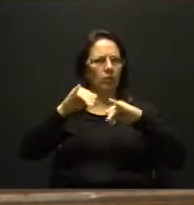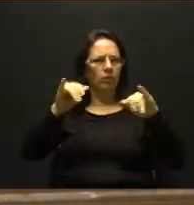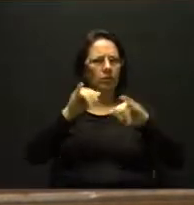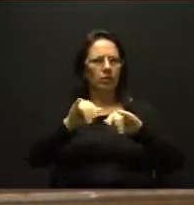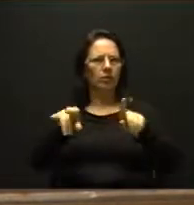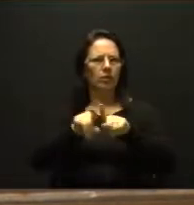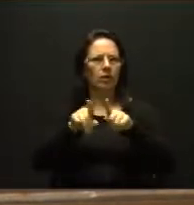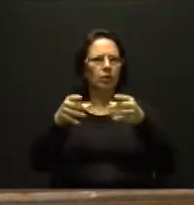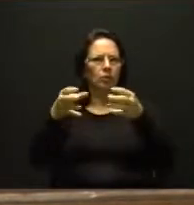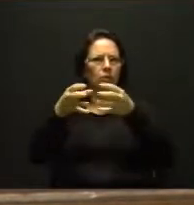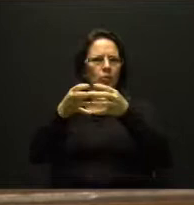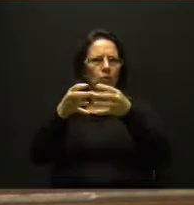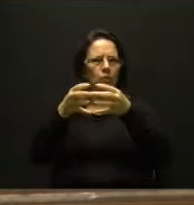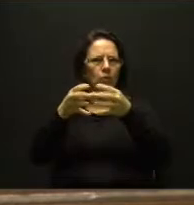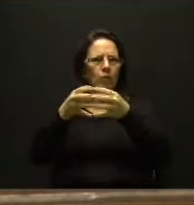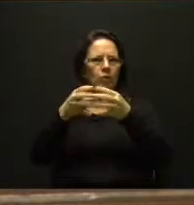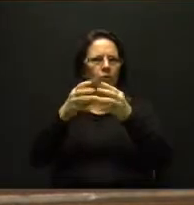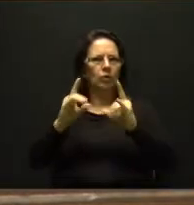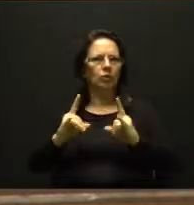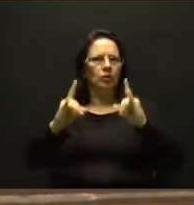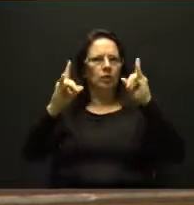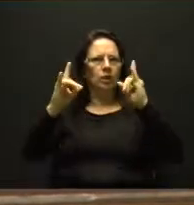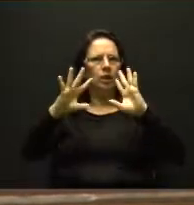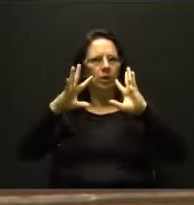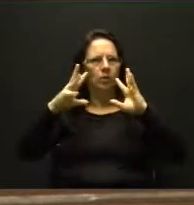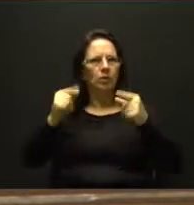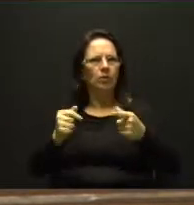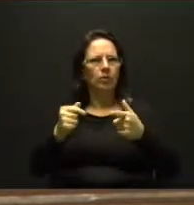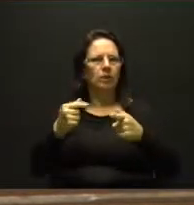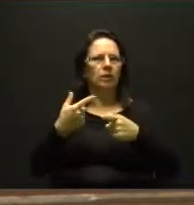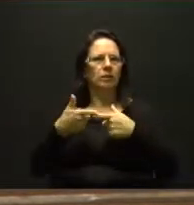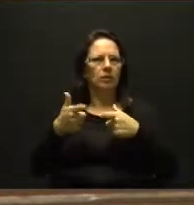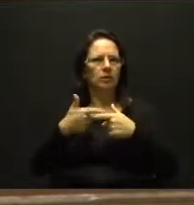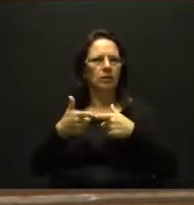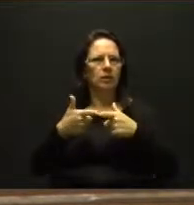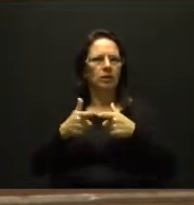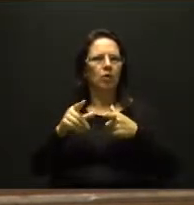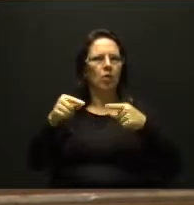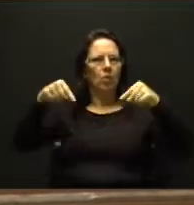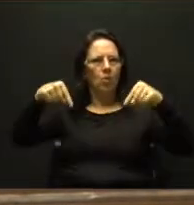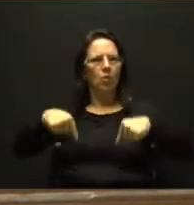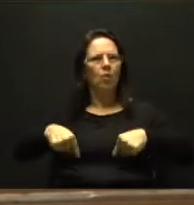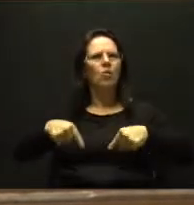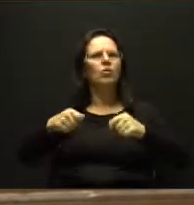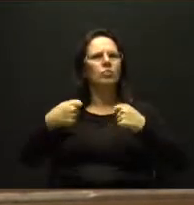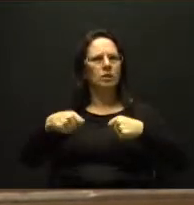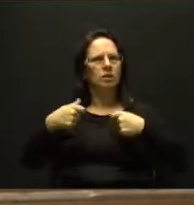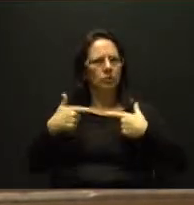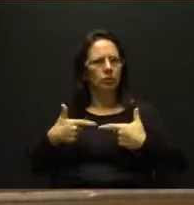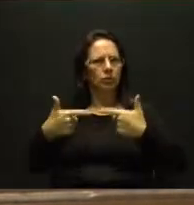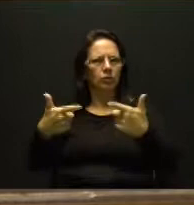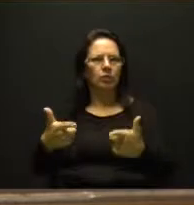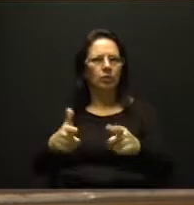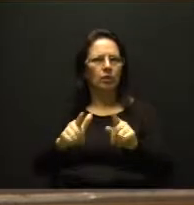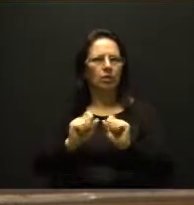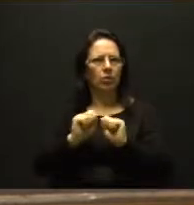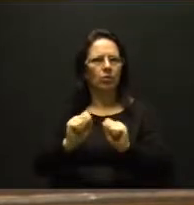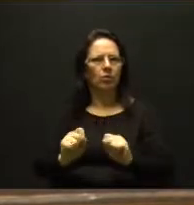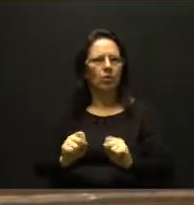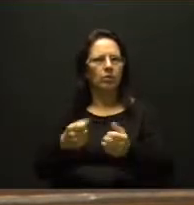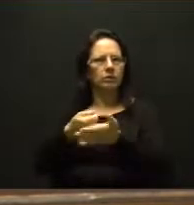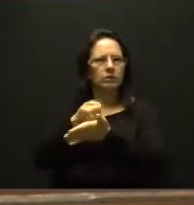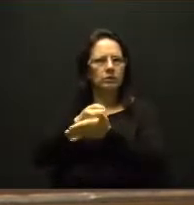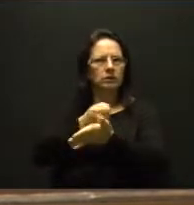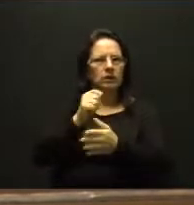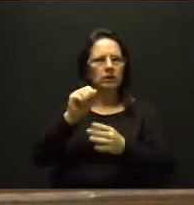na casa de habitação para resolver esse problema então acho que o tempo hoje nós temos que brigar por isso pra que a gente possa apertar a